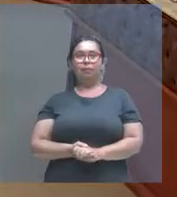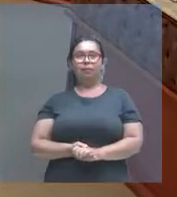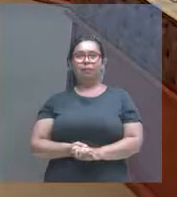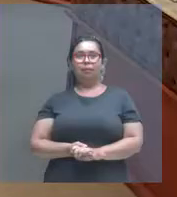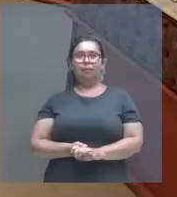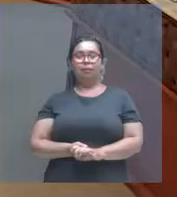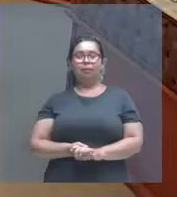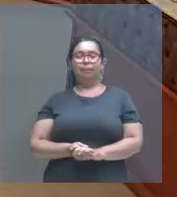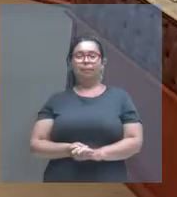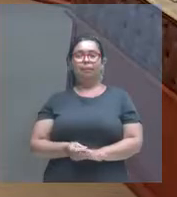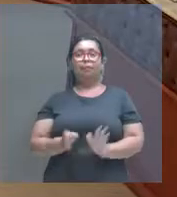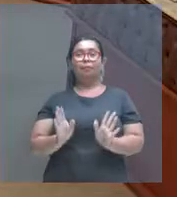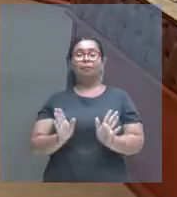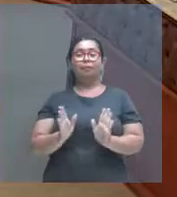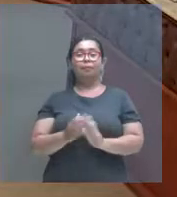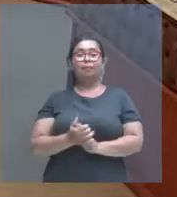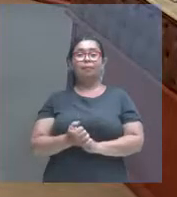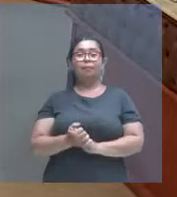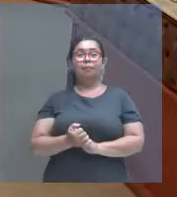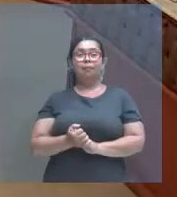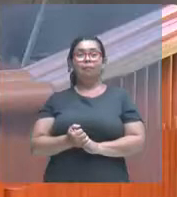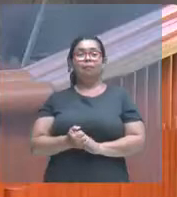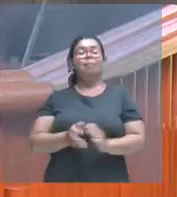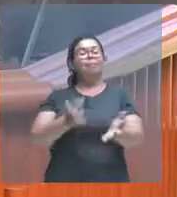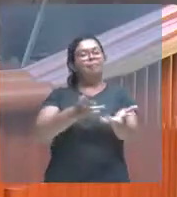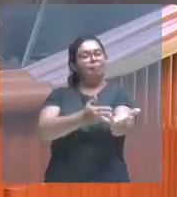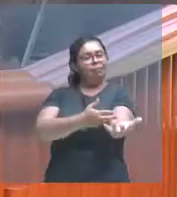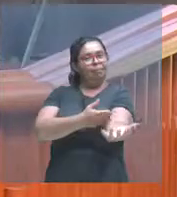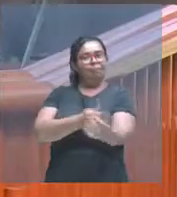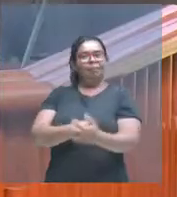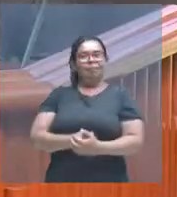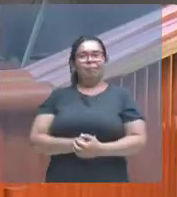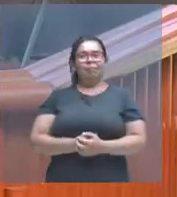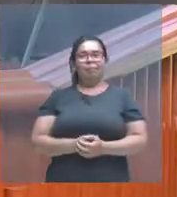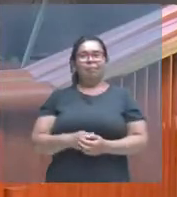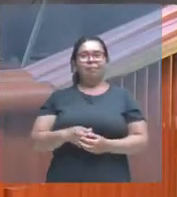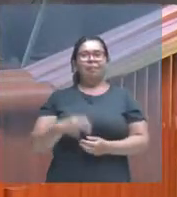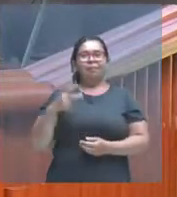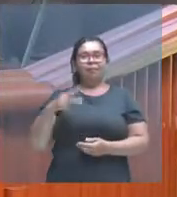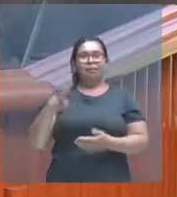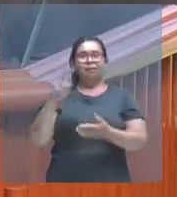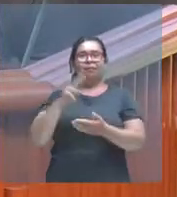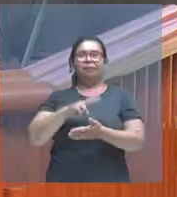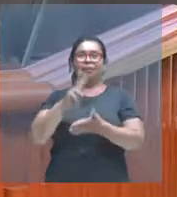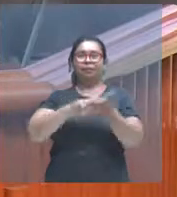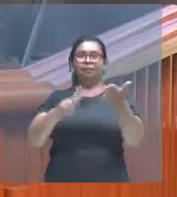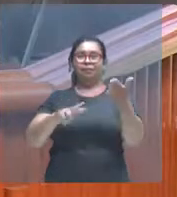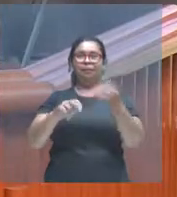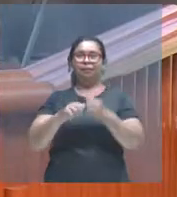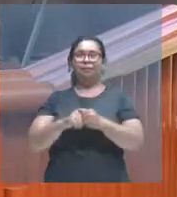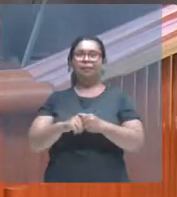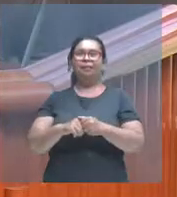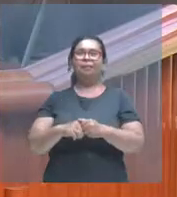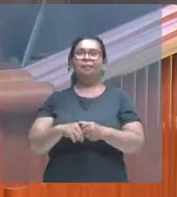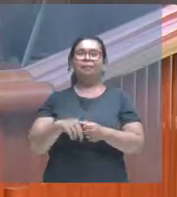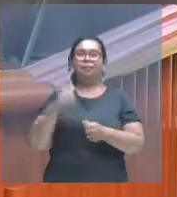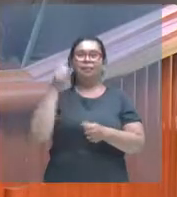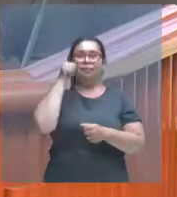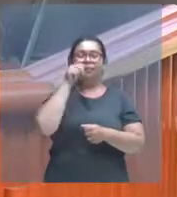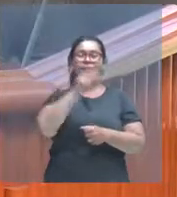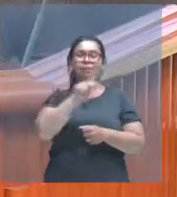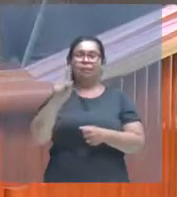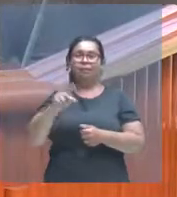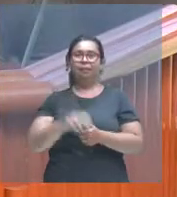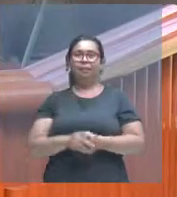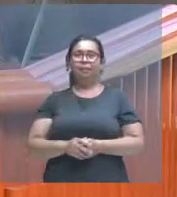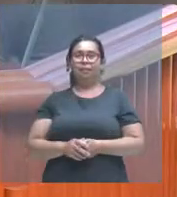Senhoras e senhores, pela emoção, fui incumbido de ler o discurso da professora Dedé. Vou